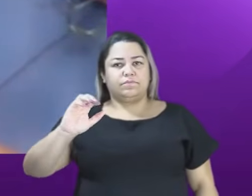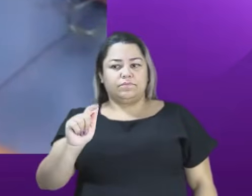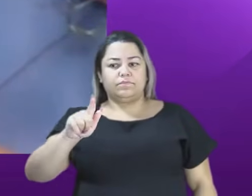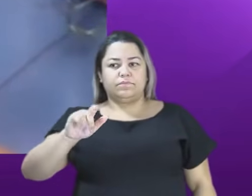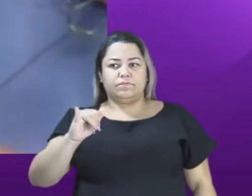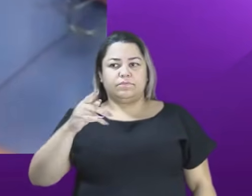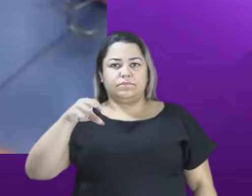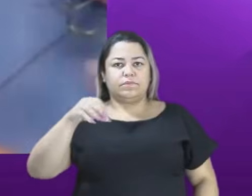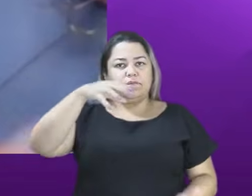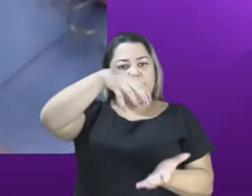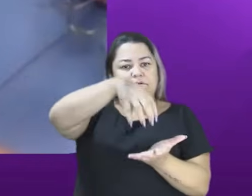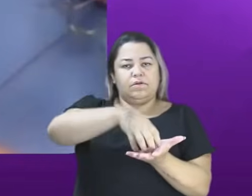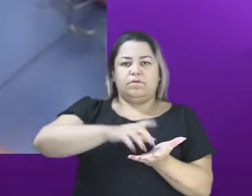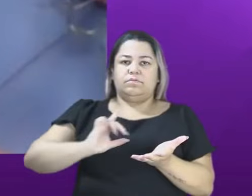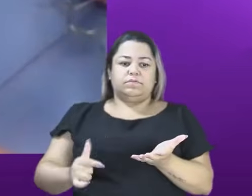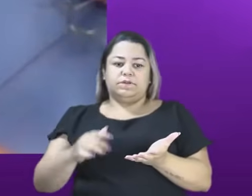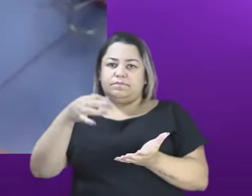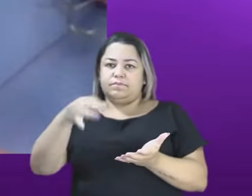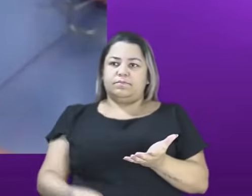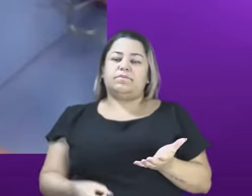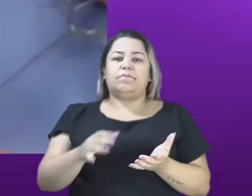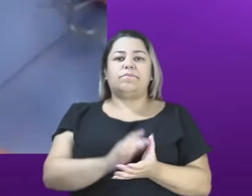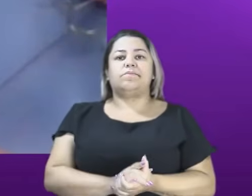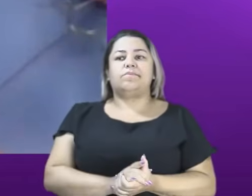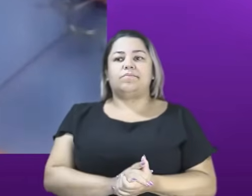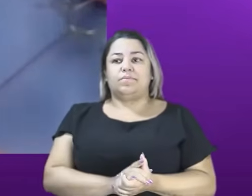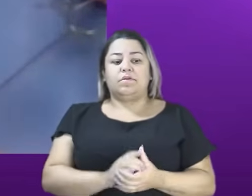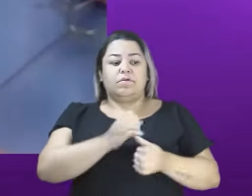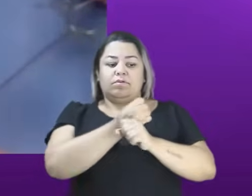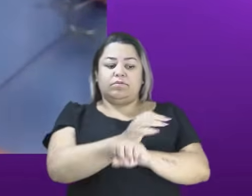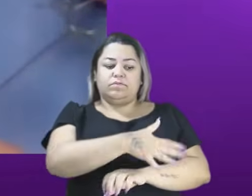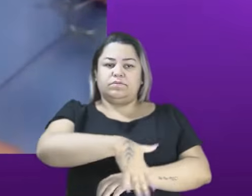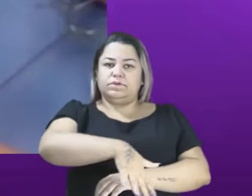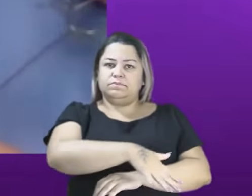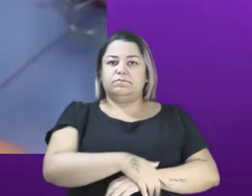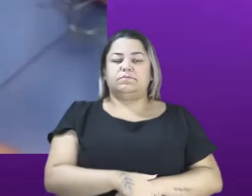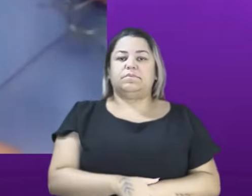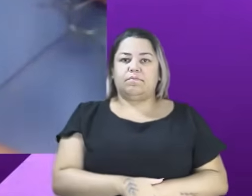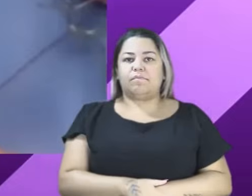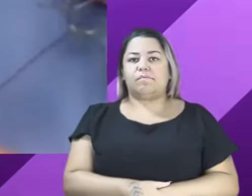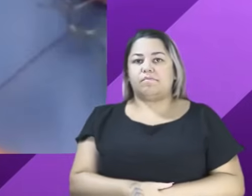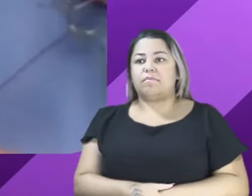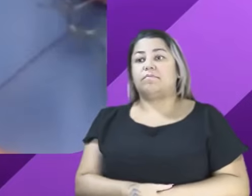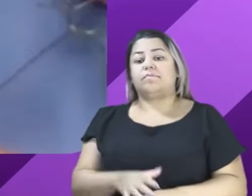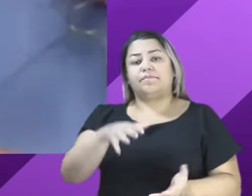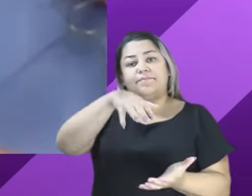portos ilegais, né, do receptáculo desse contingente de escravizados. Então, aqui, por ser